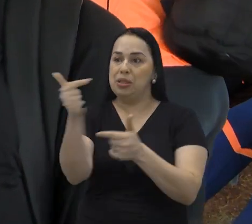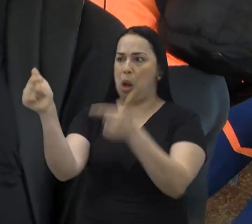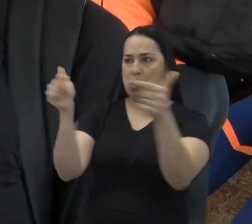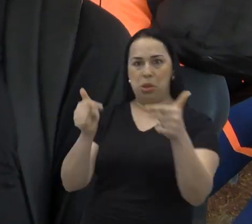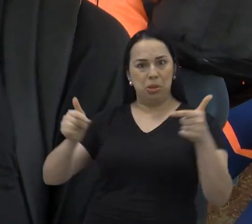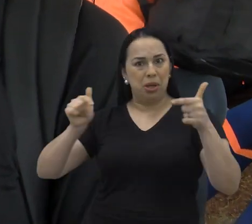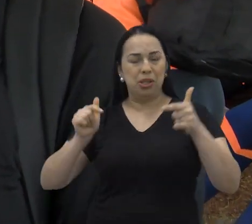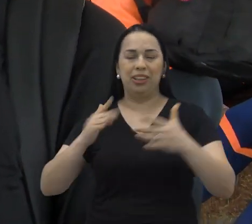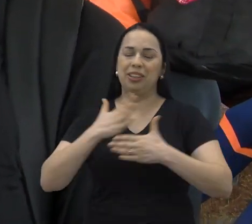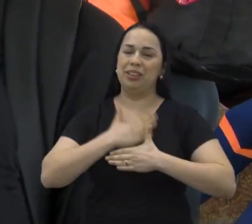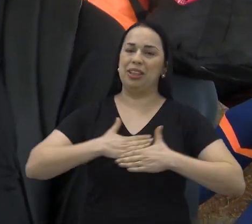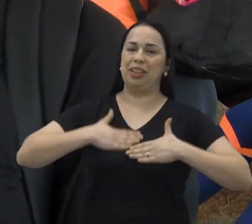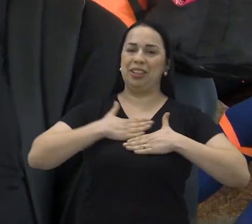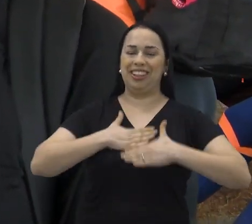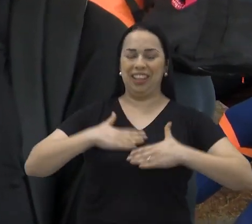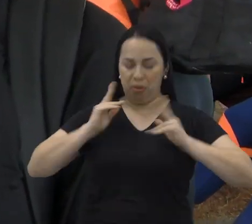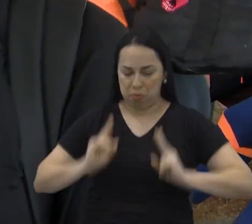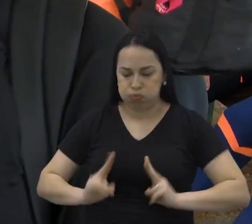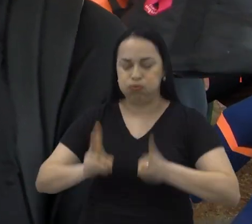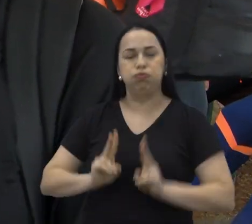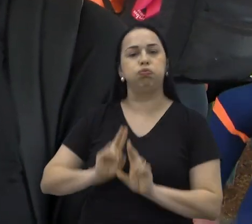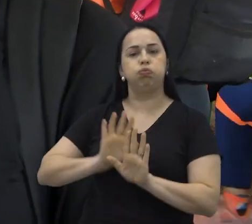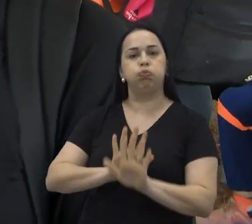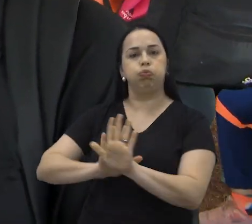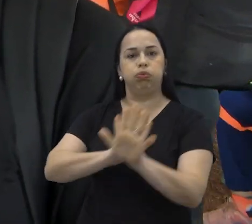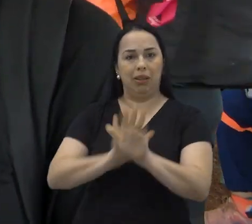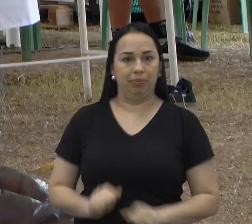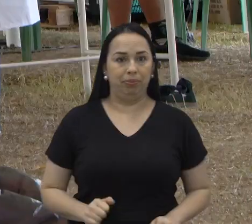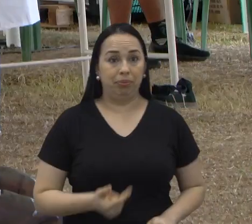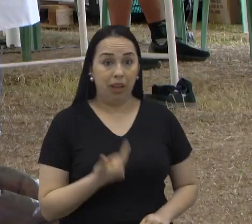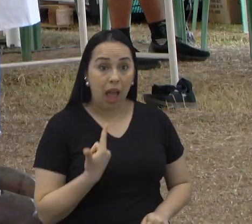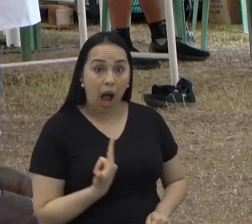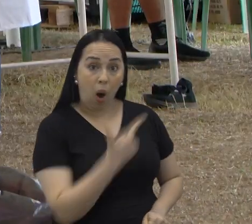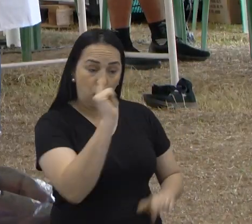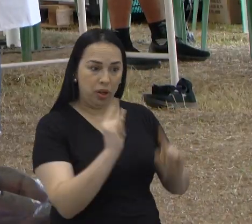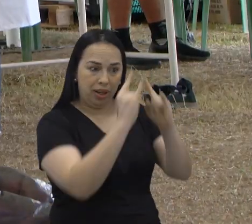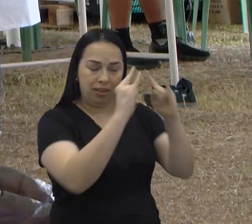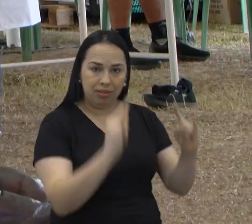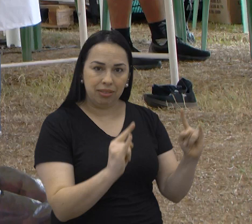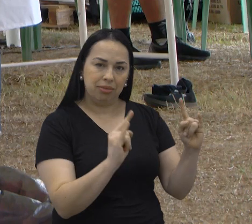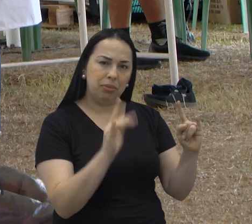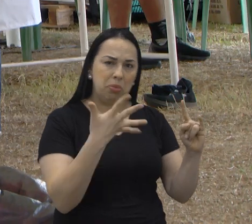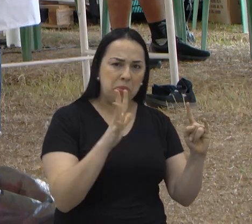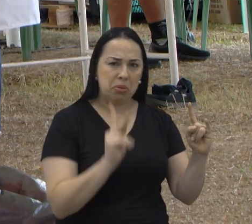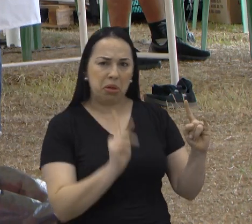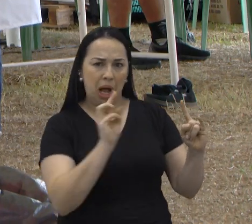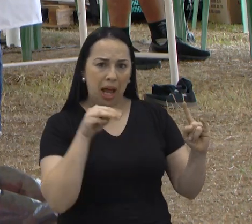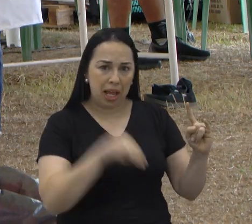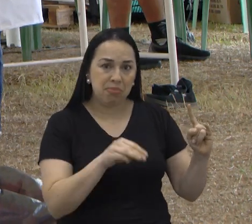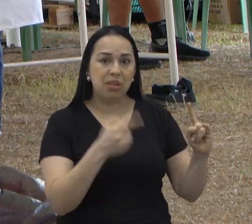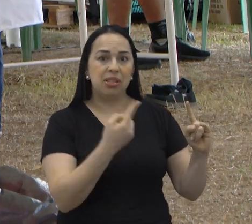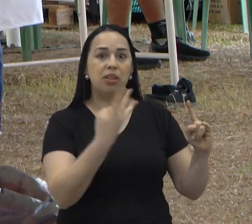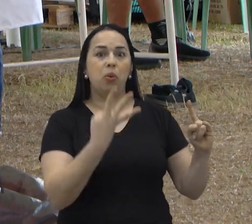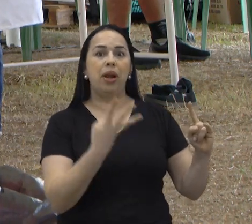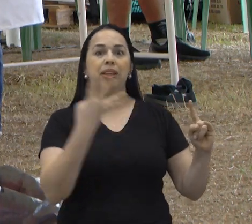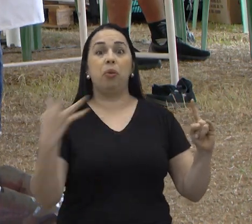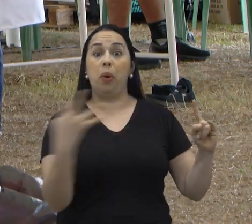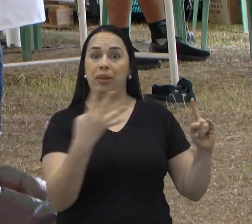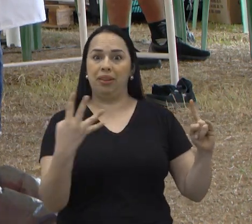eles com um sorriso no rosto, isso dá mais ânimo pra gente continuar, né, a caminhada. Já essa outra tenda, que fica na altura do